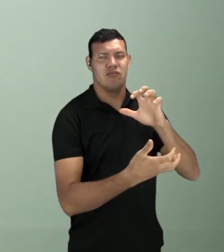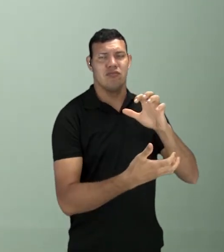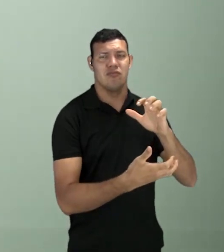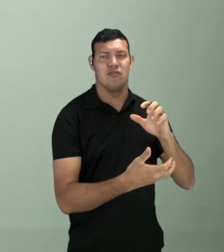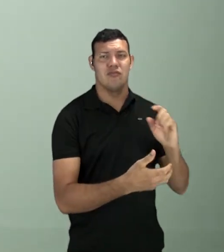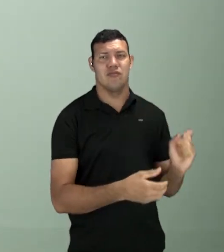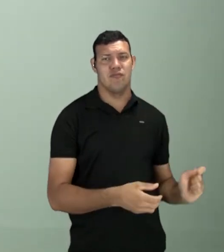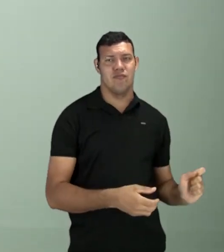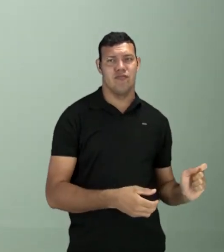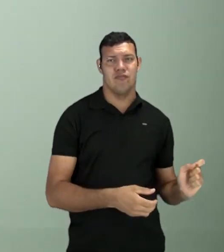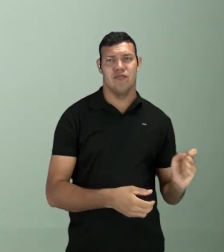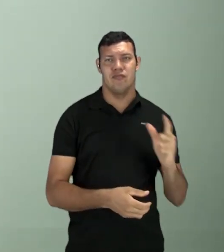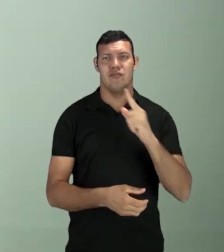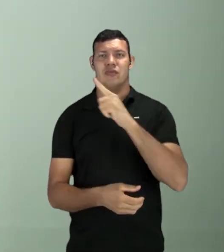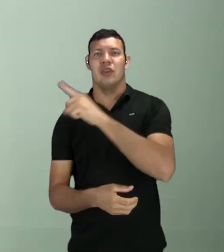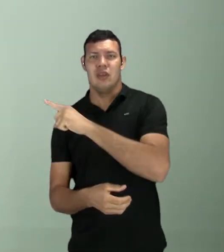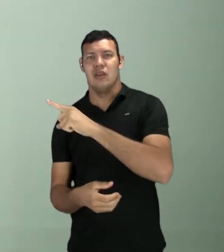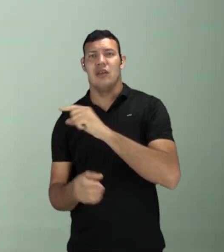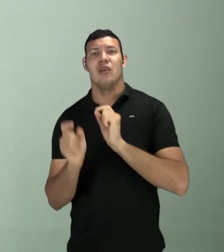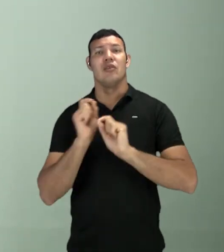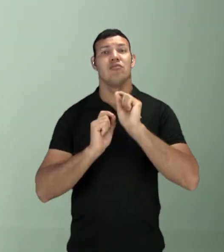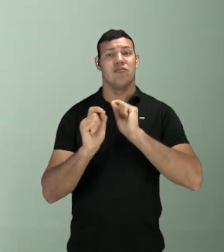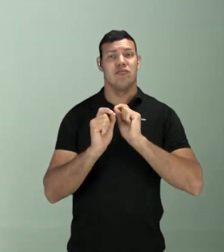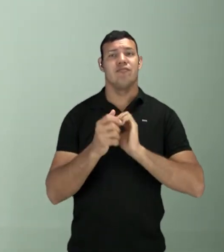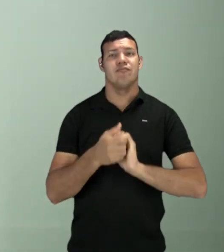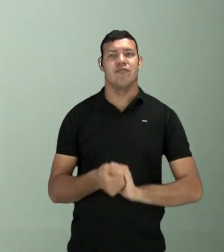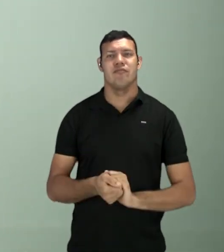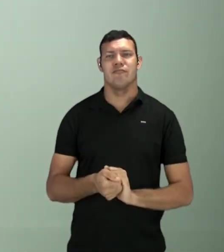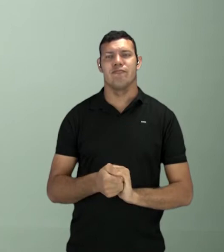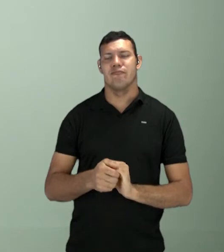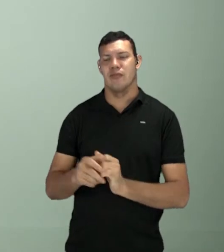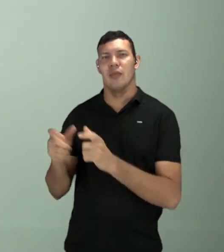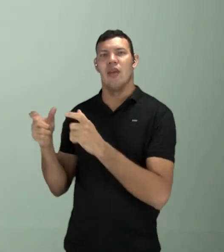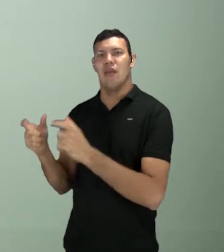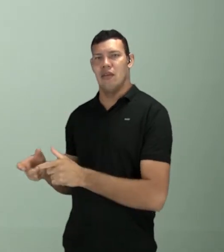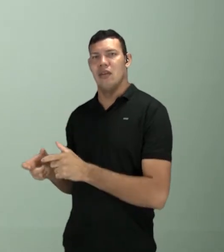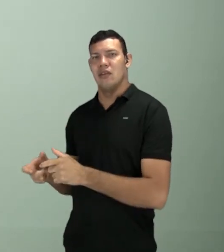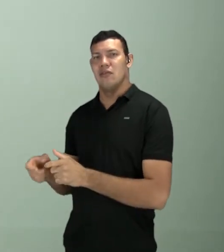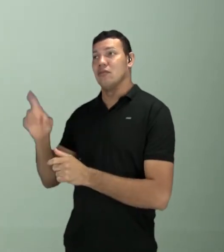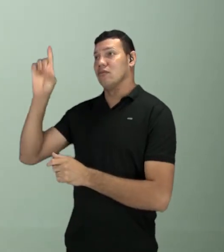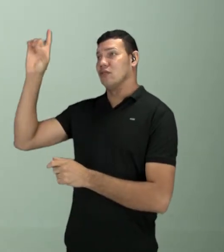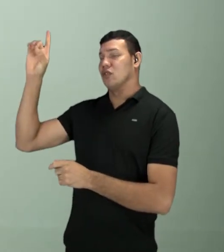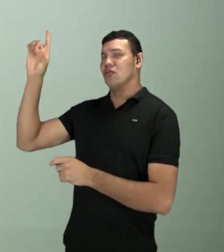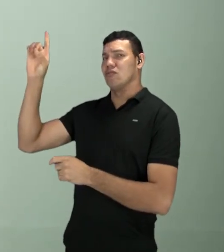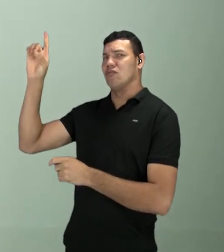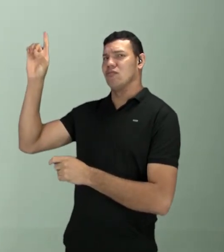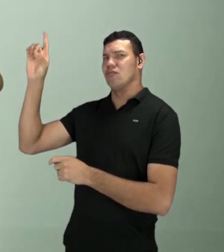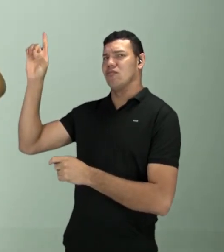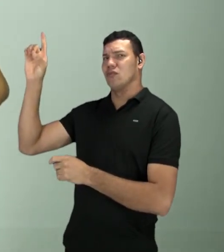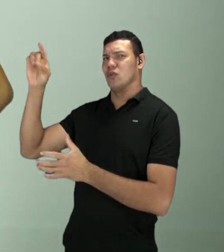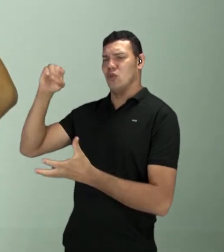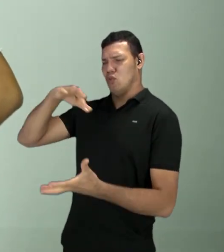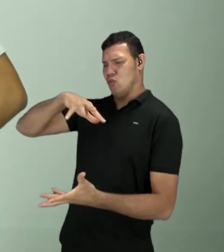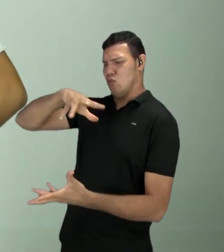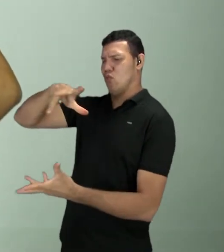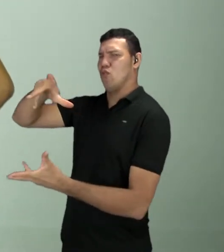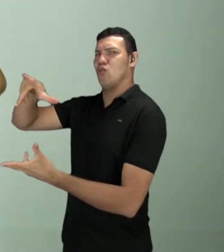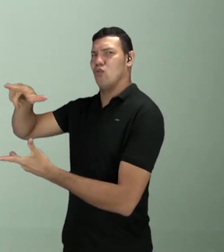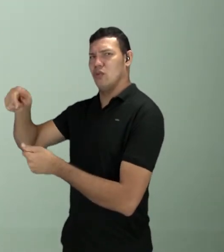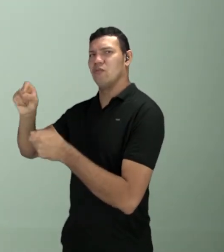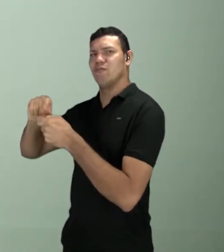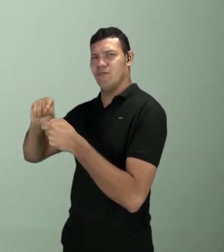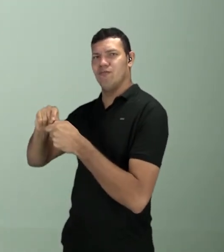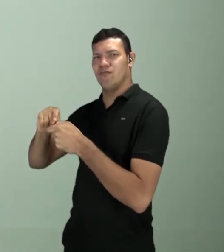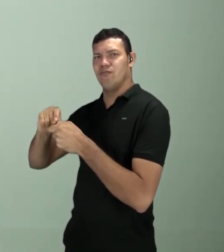a mutação das espécies. O criacionismo, do outro lado, defende que Deus cria o mundo a partir da revelação, da fé.